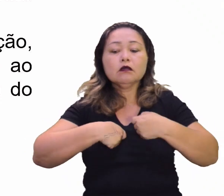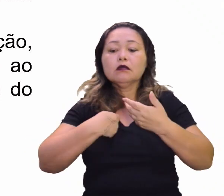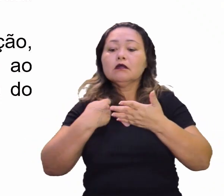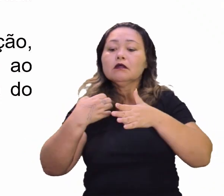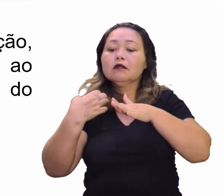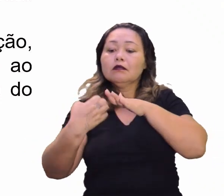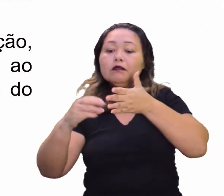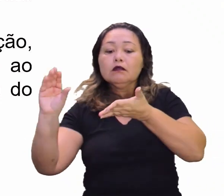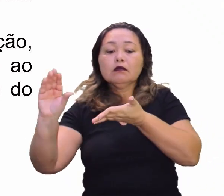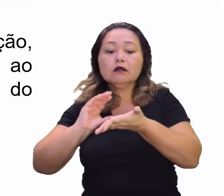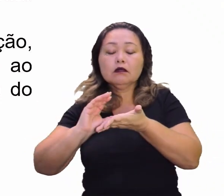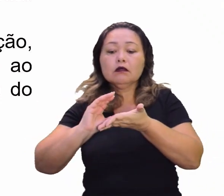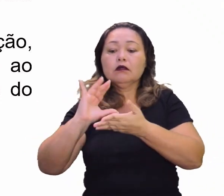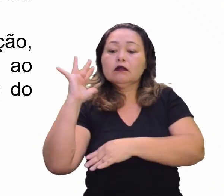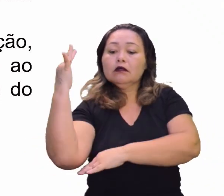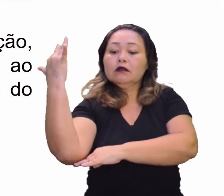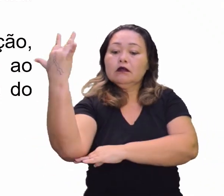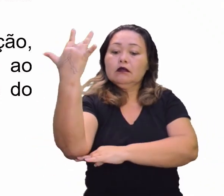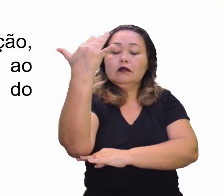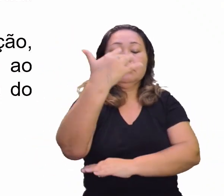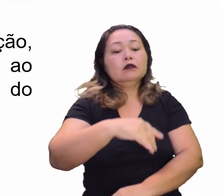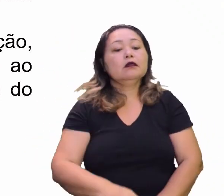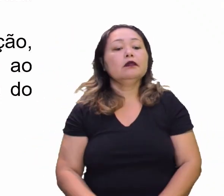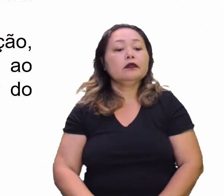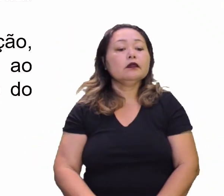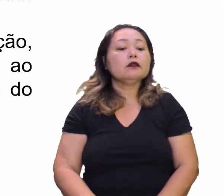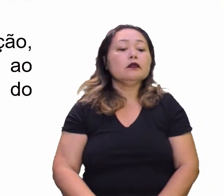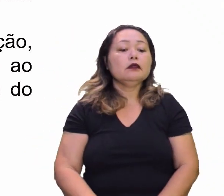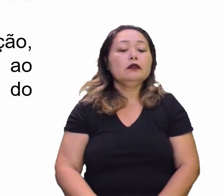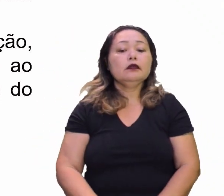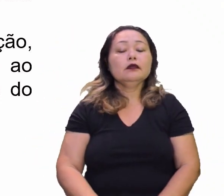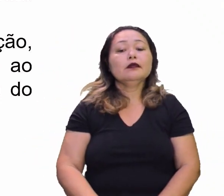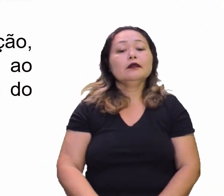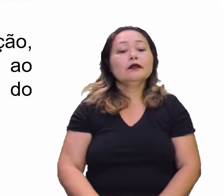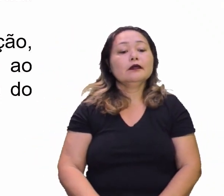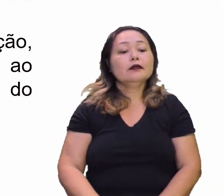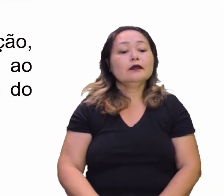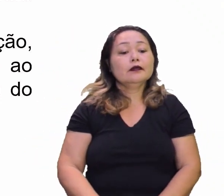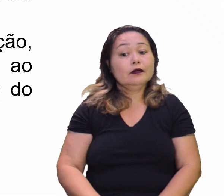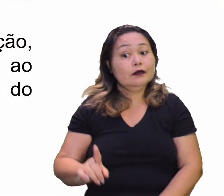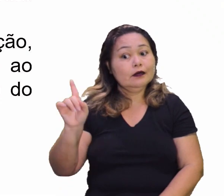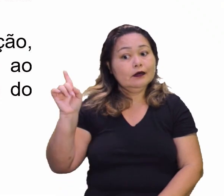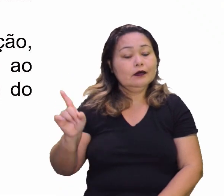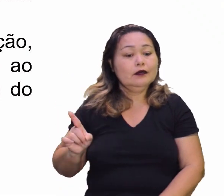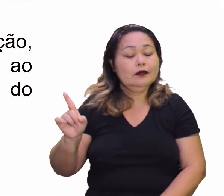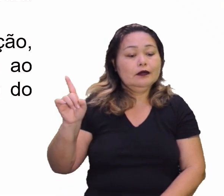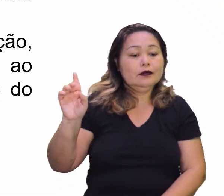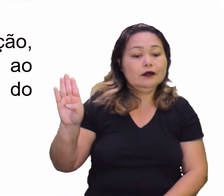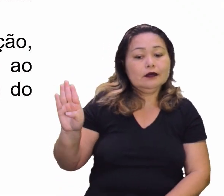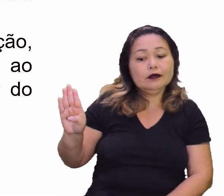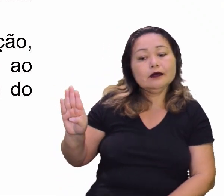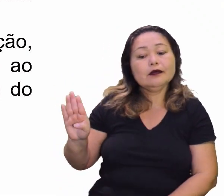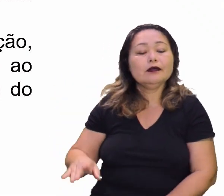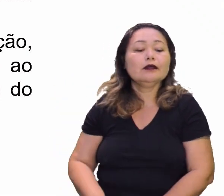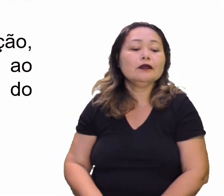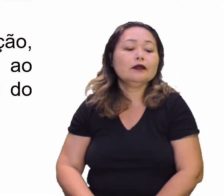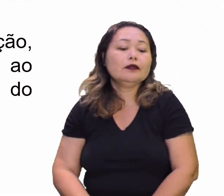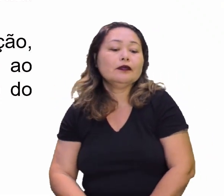do empreendimento na floresta amazônica. E aí, professor Jorge? Estava essa alternativa B aí,